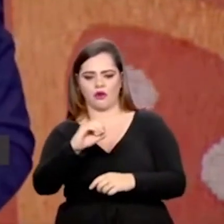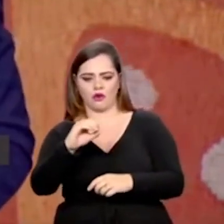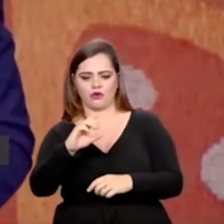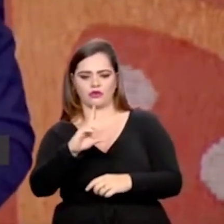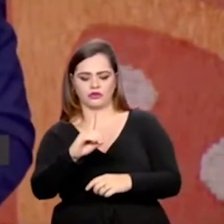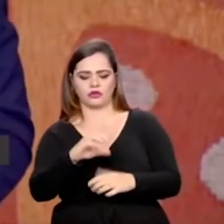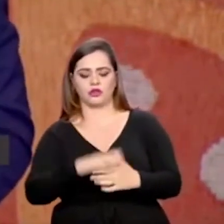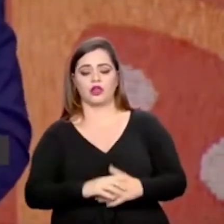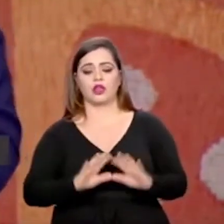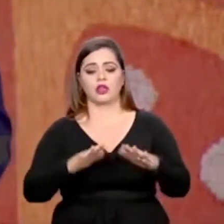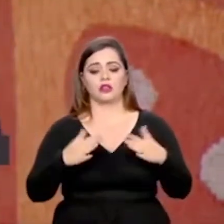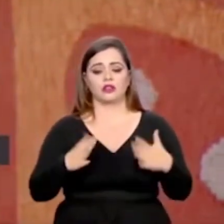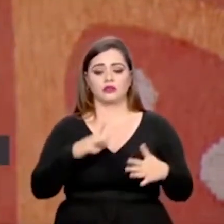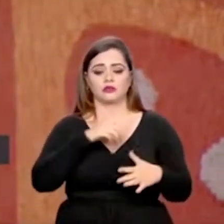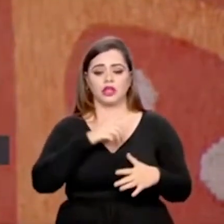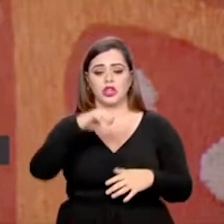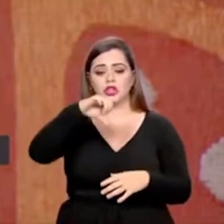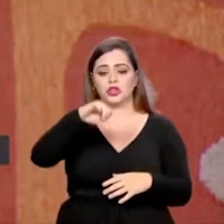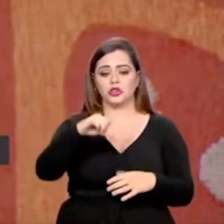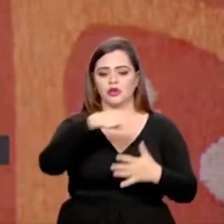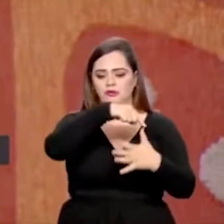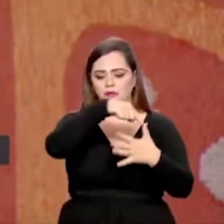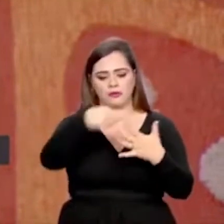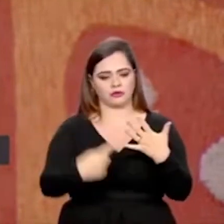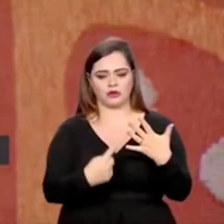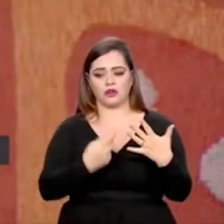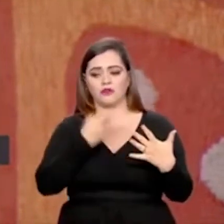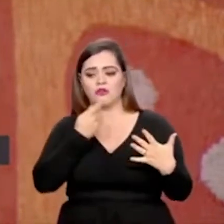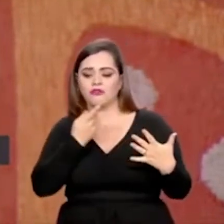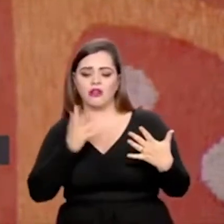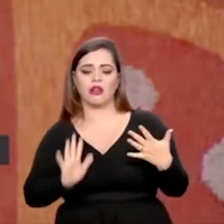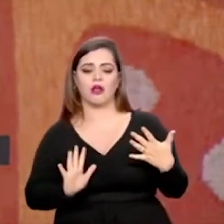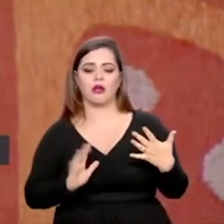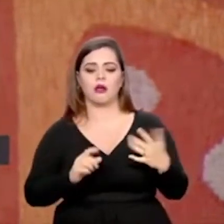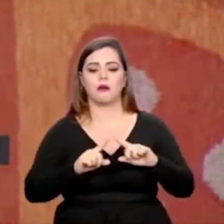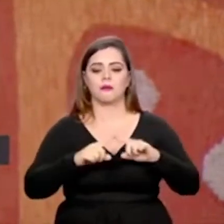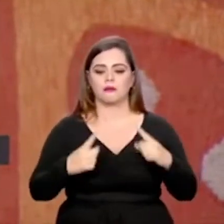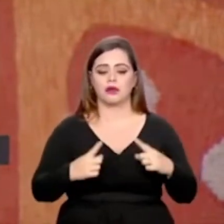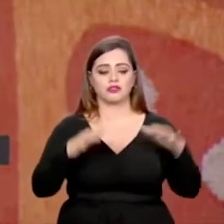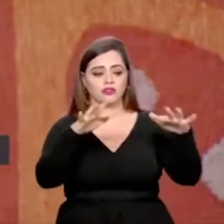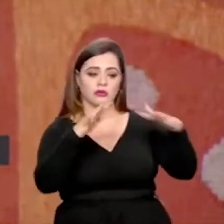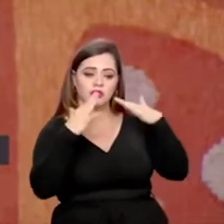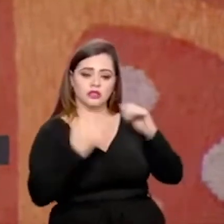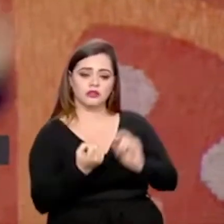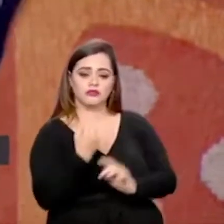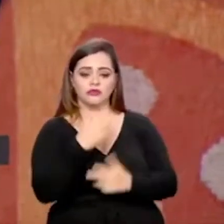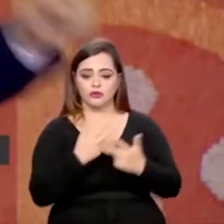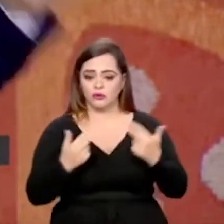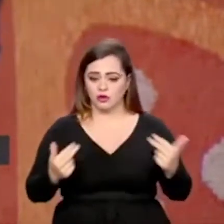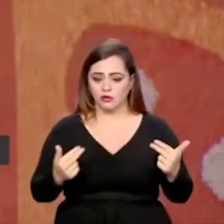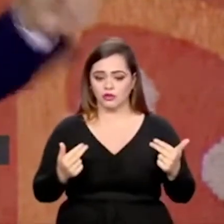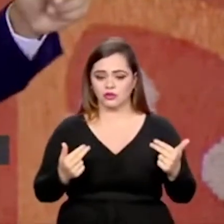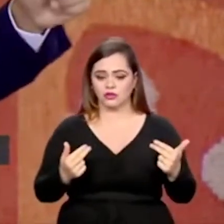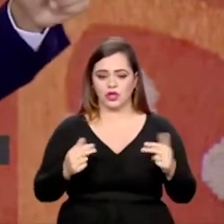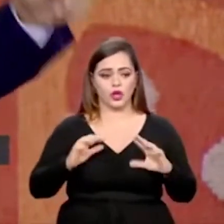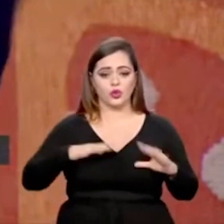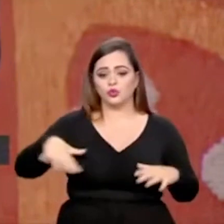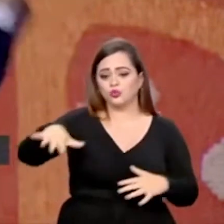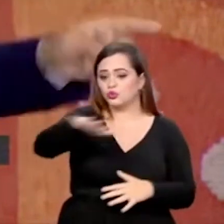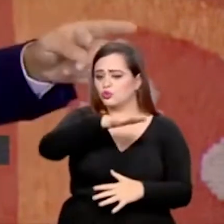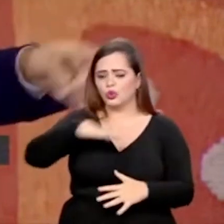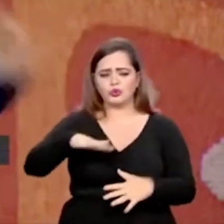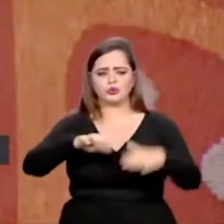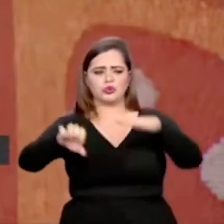2010 9 pontos não vou falar os nove pontos aqui mas eu quero chamar atenção de uma coisa consenso de todos